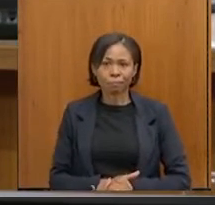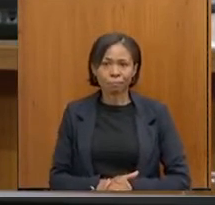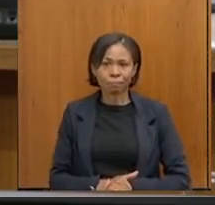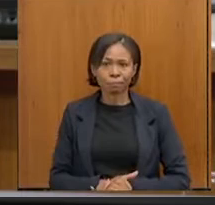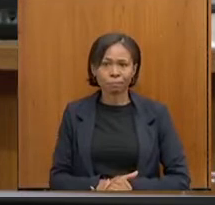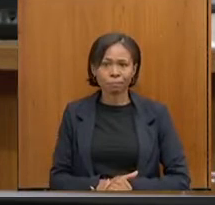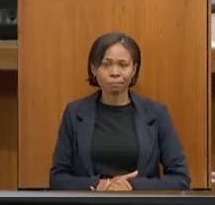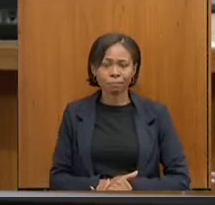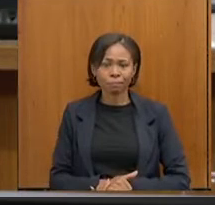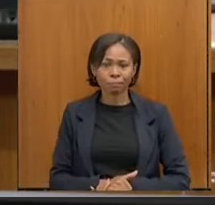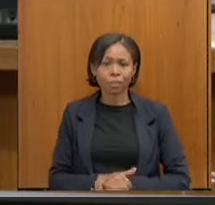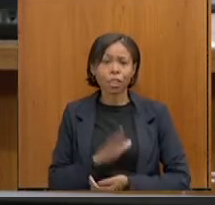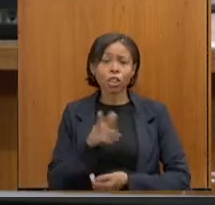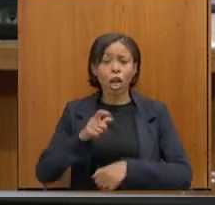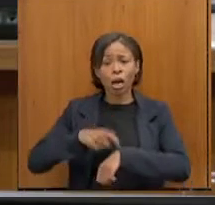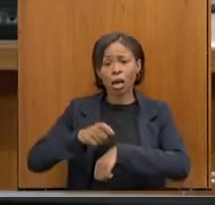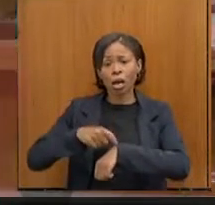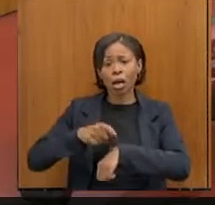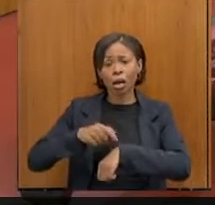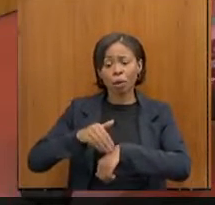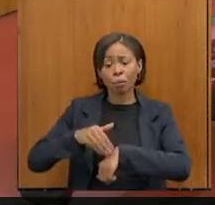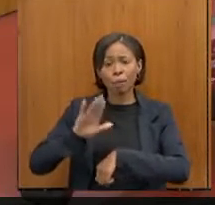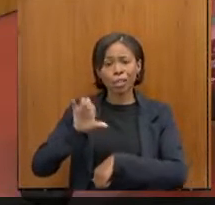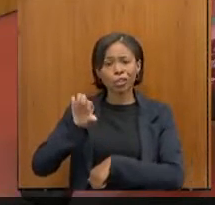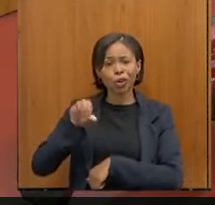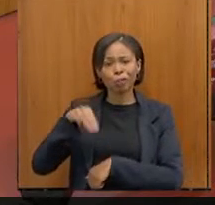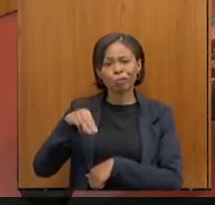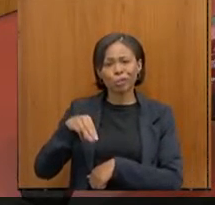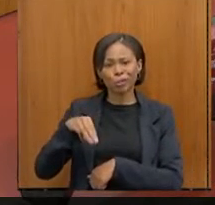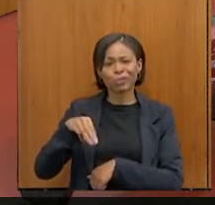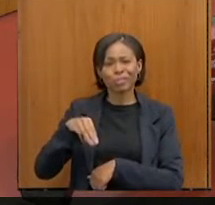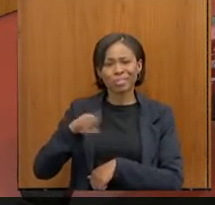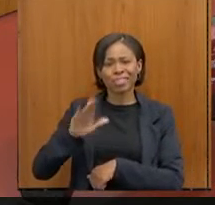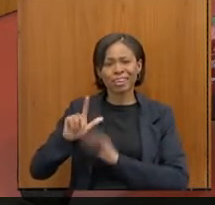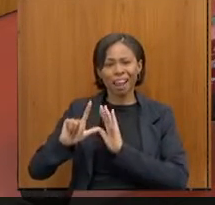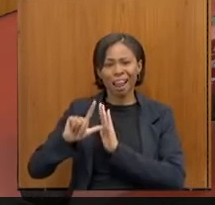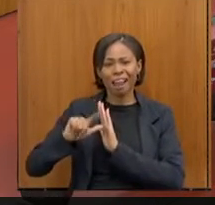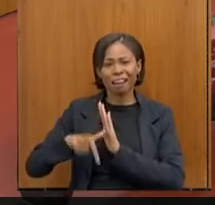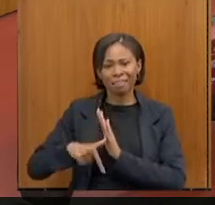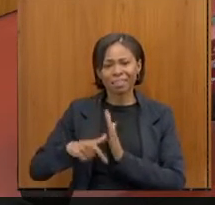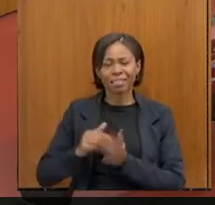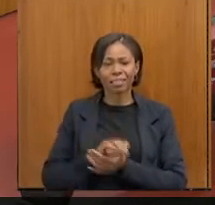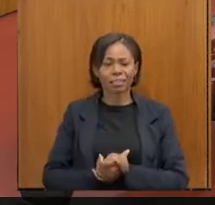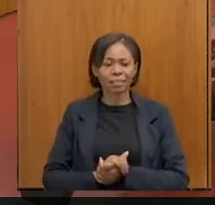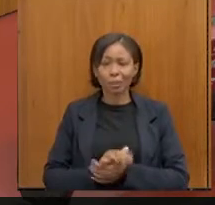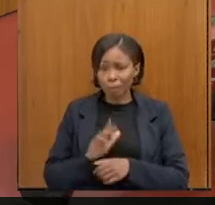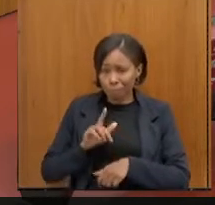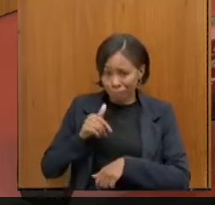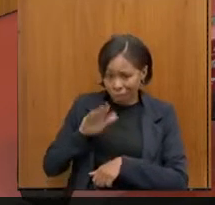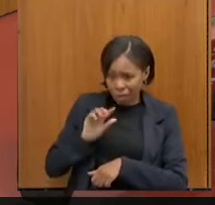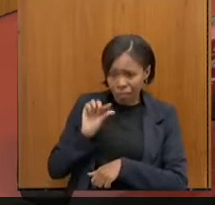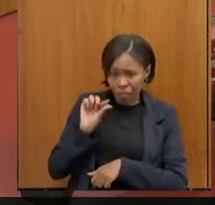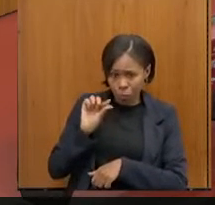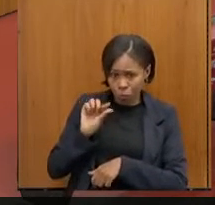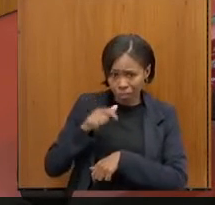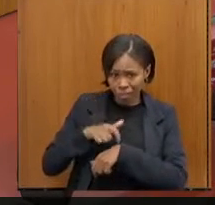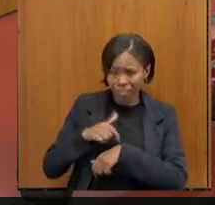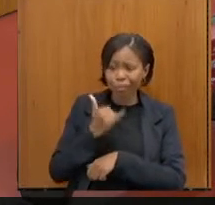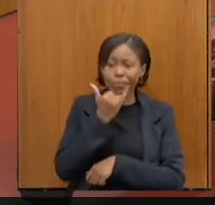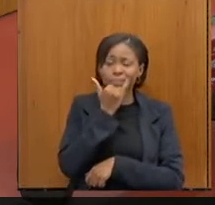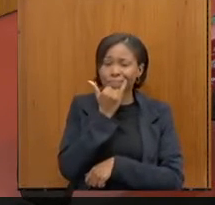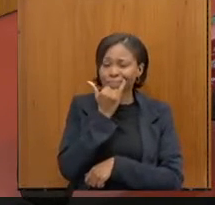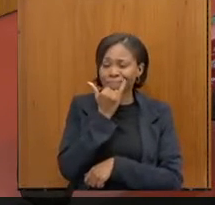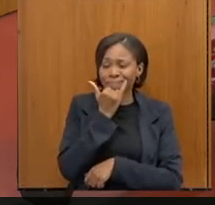é mas é ultrapassamos aqui nove minutos nosso tempo limite já passou Você me dá uns minutinhos Presidente peço